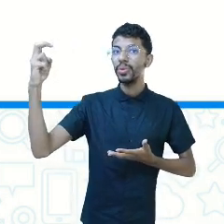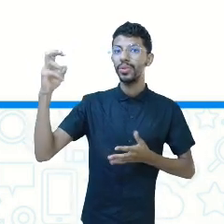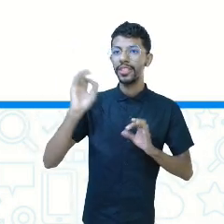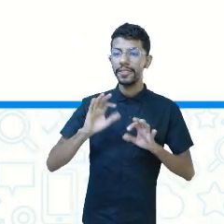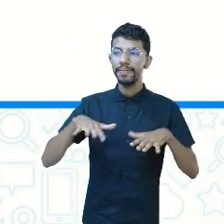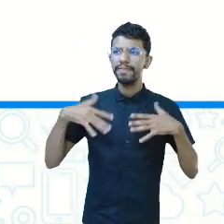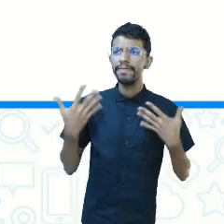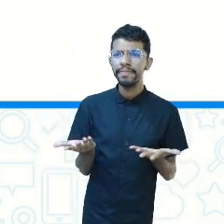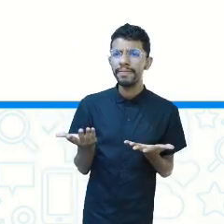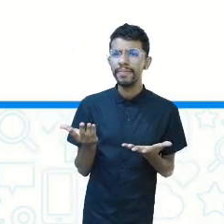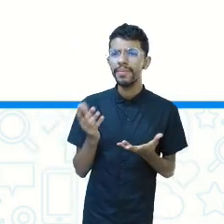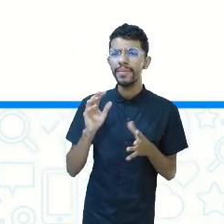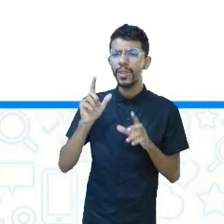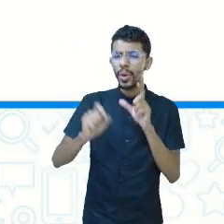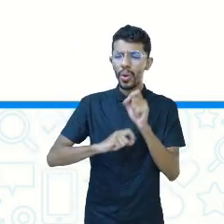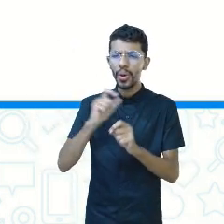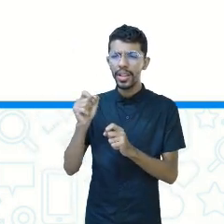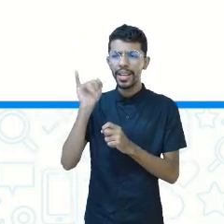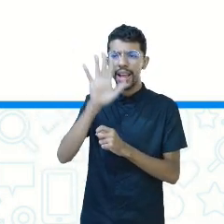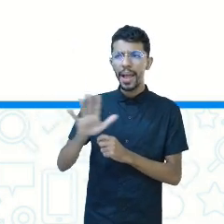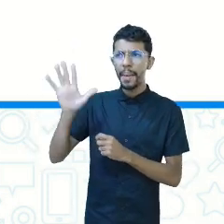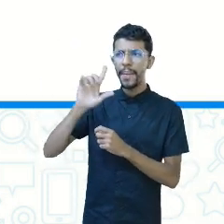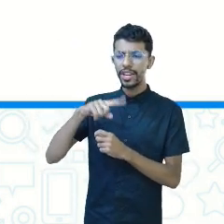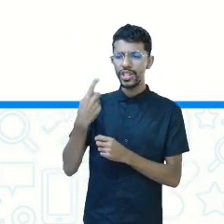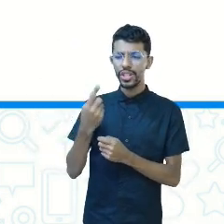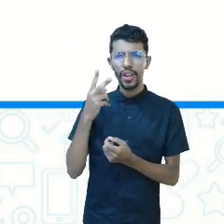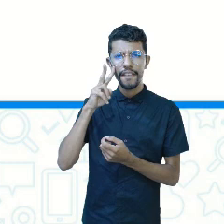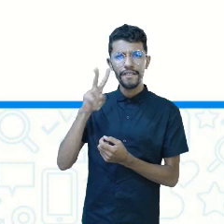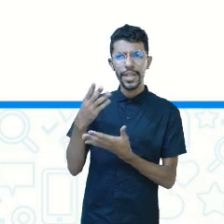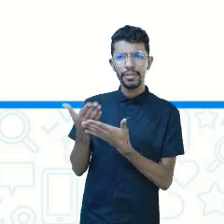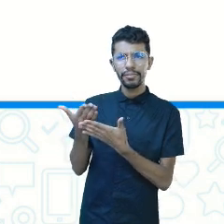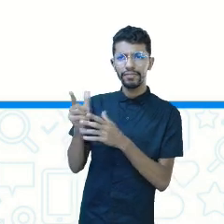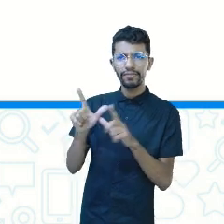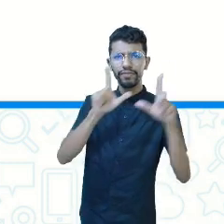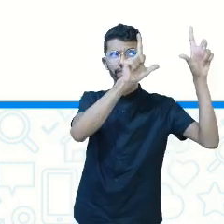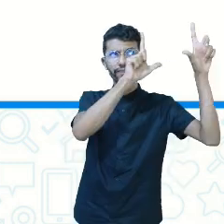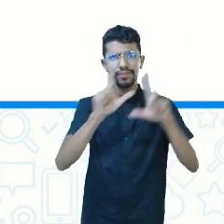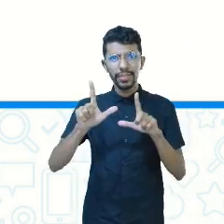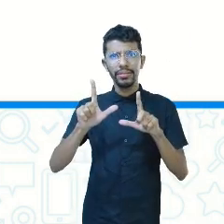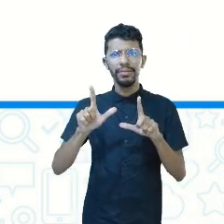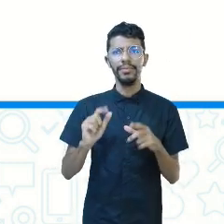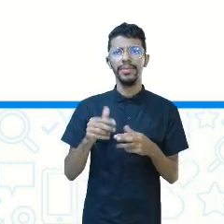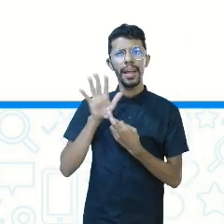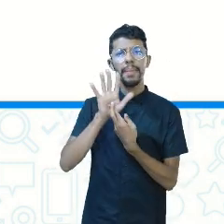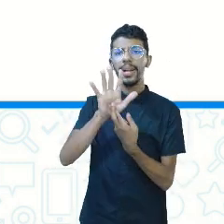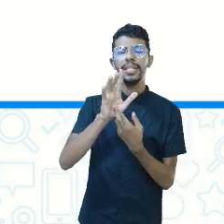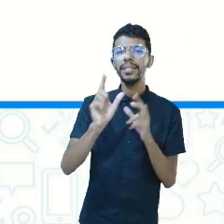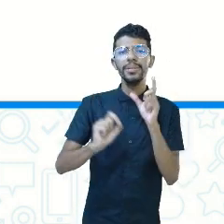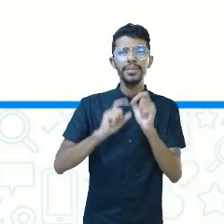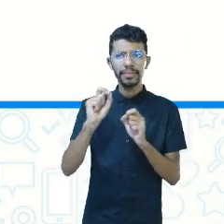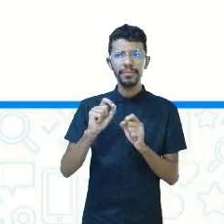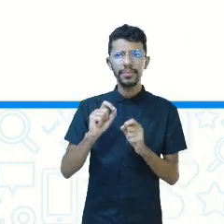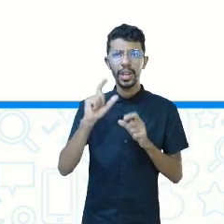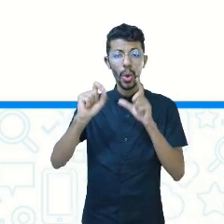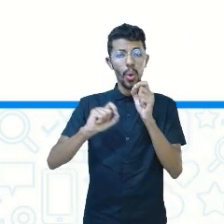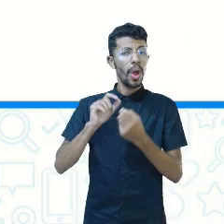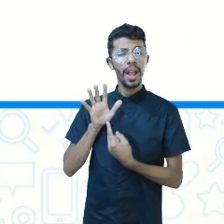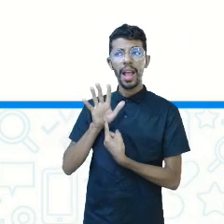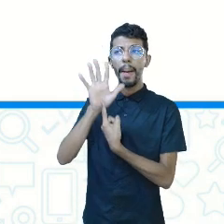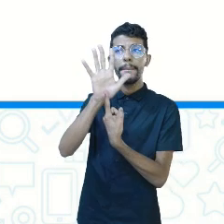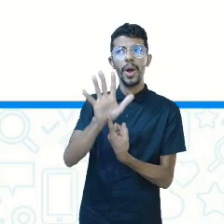E aí, gente, o que essas imagens que a gente viu há pouco representam? O que elas estão mostrando